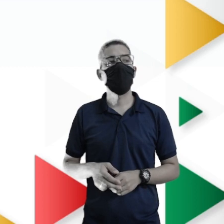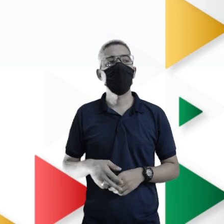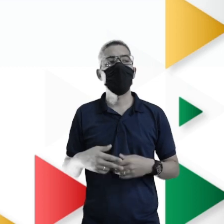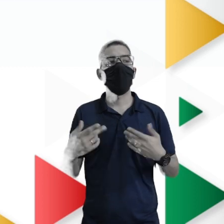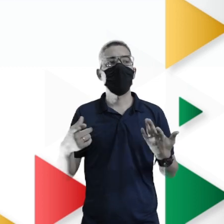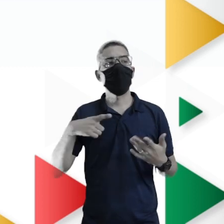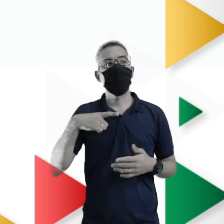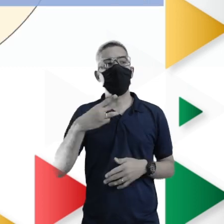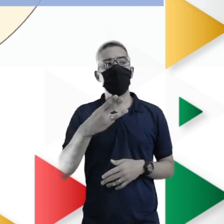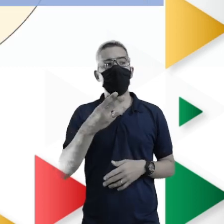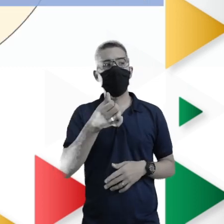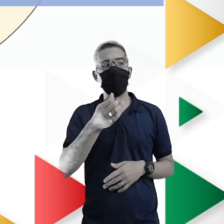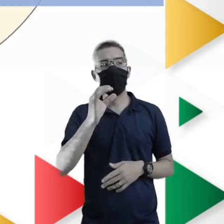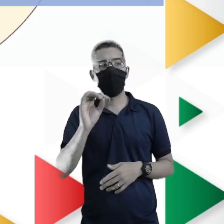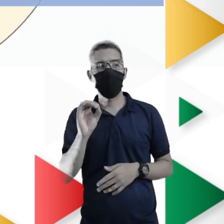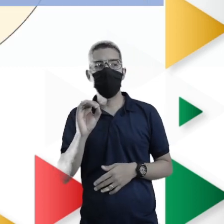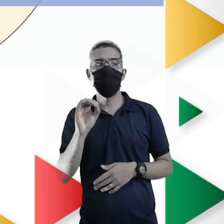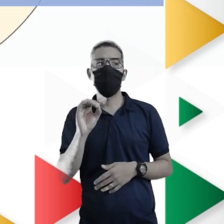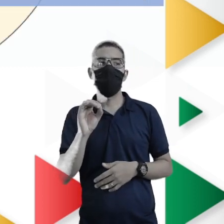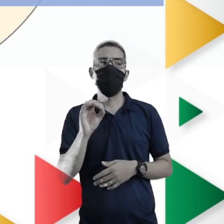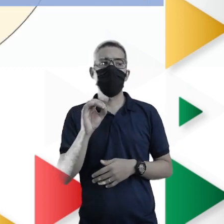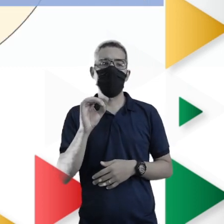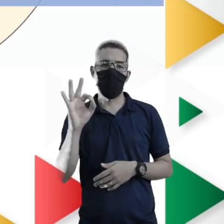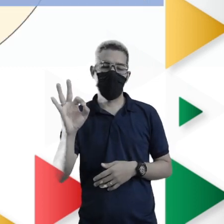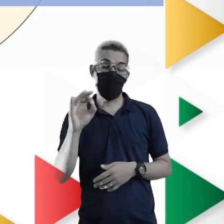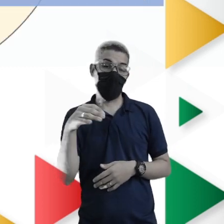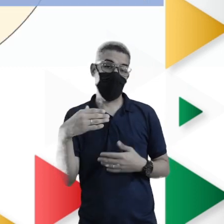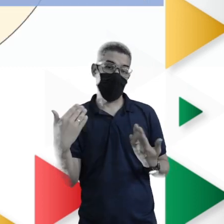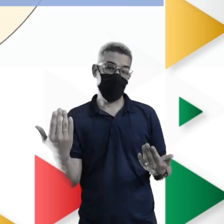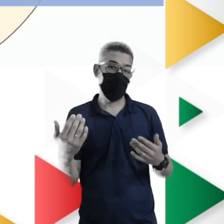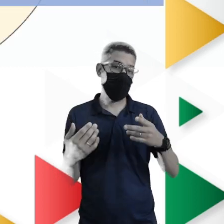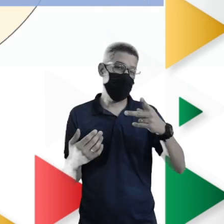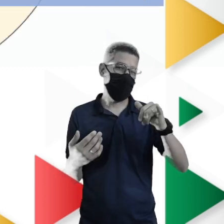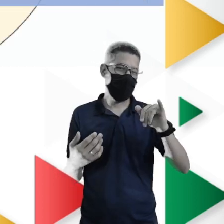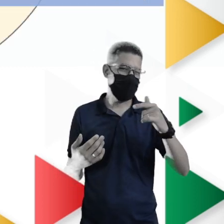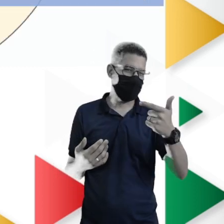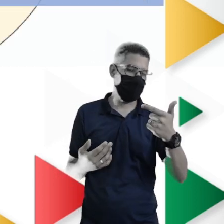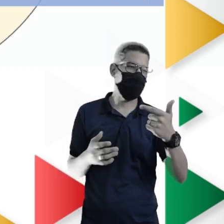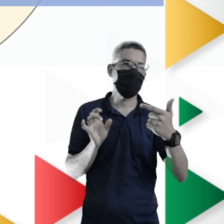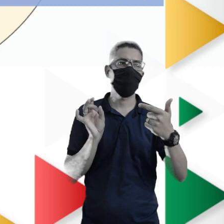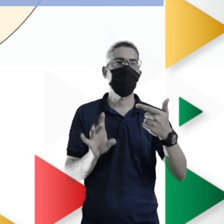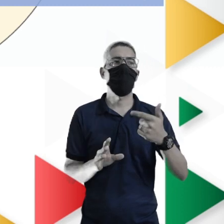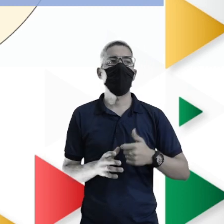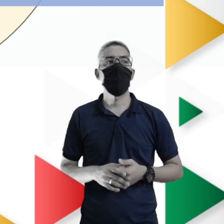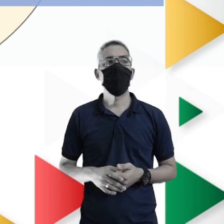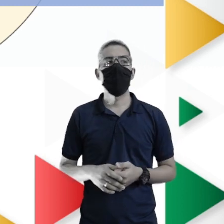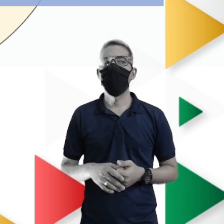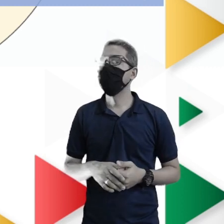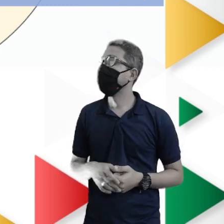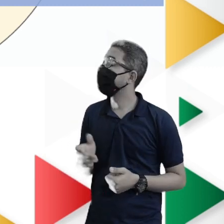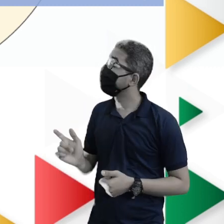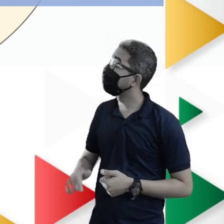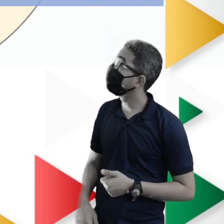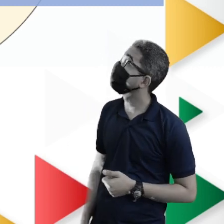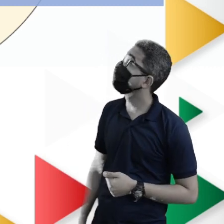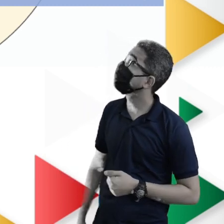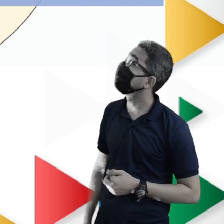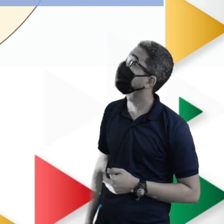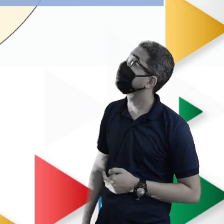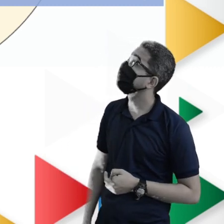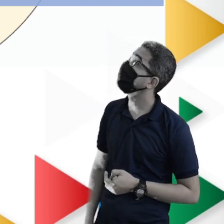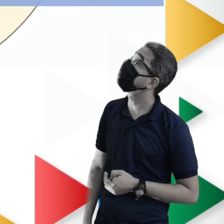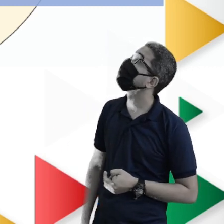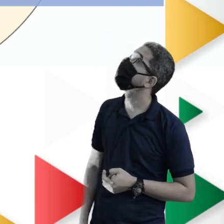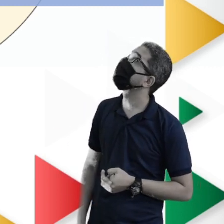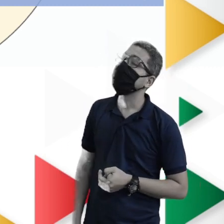de 2π também, tá? Não esquece da referência disso. E é claro, de 3/4 de voltas,